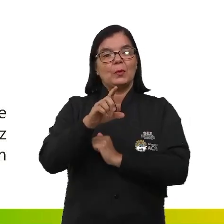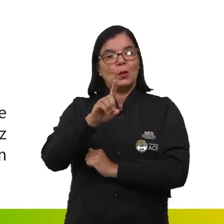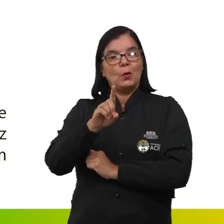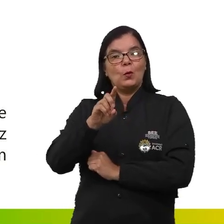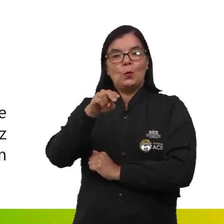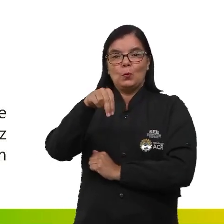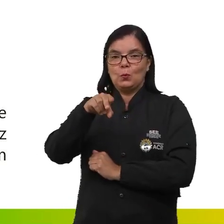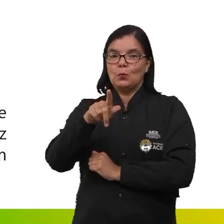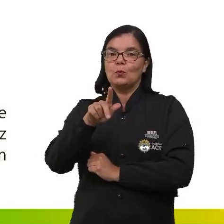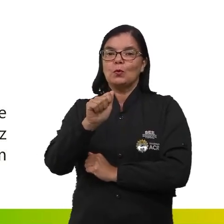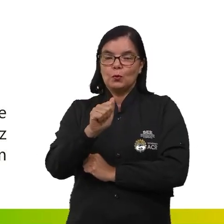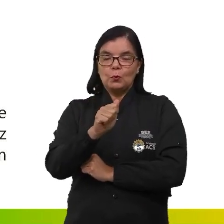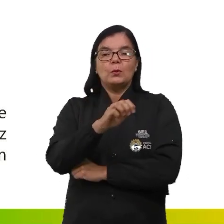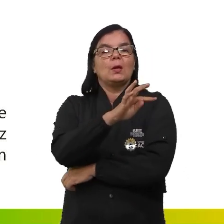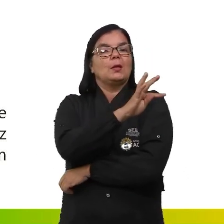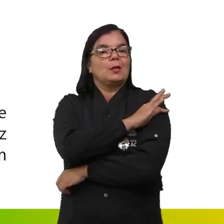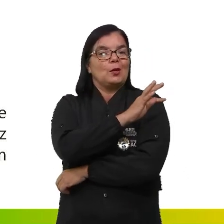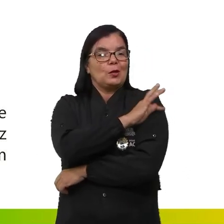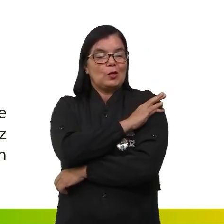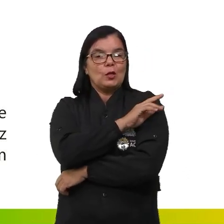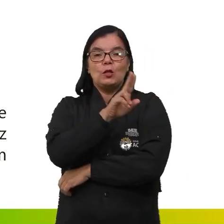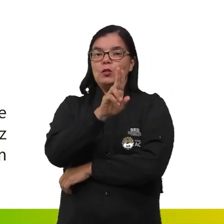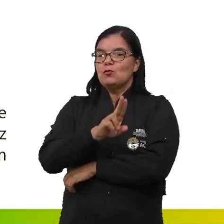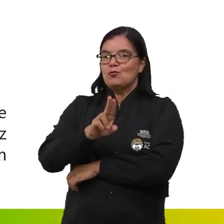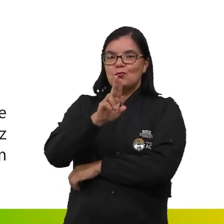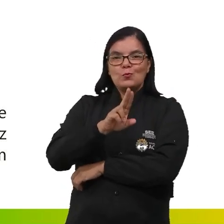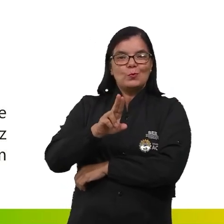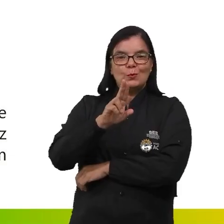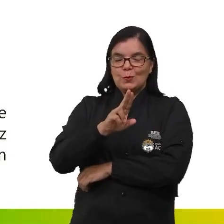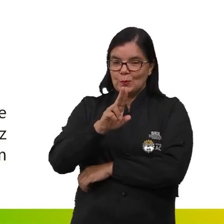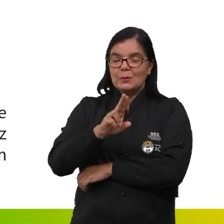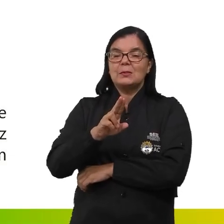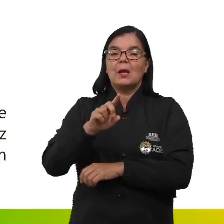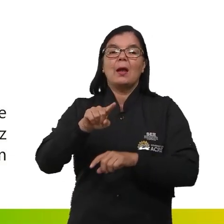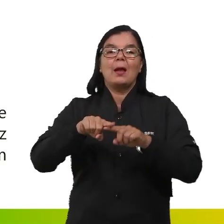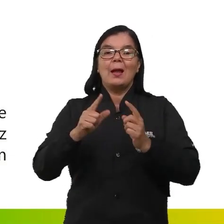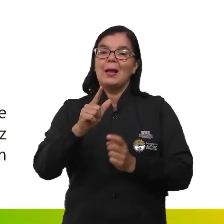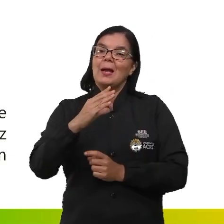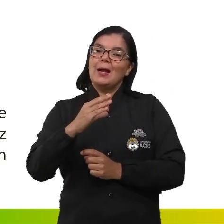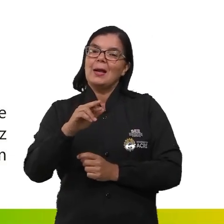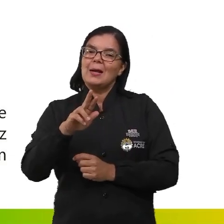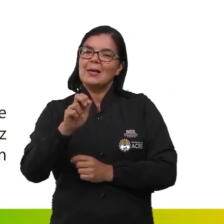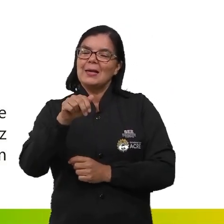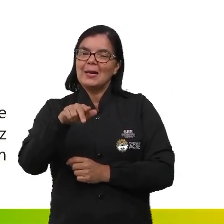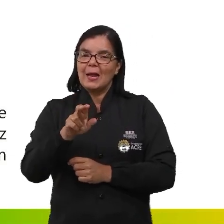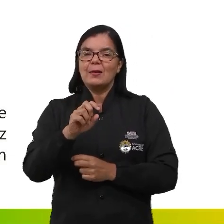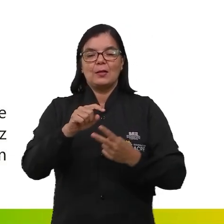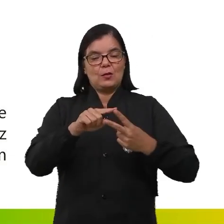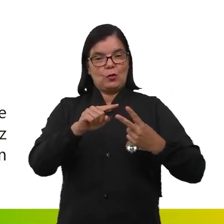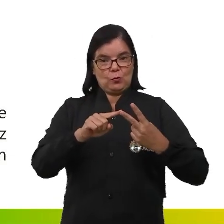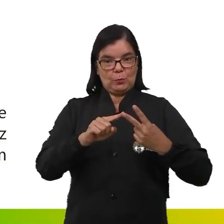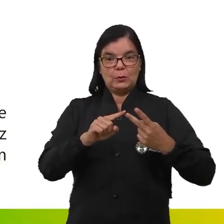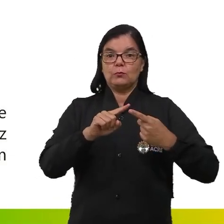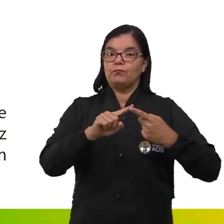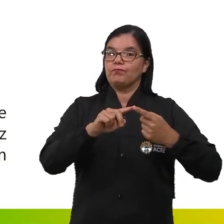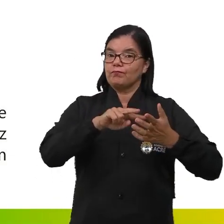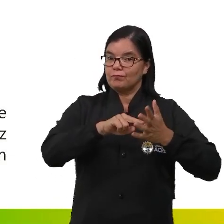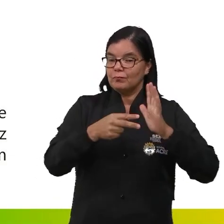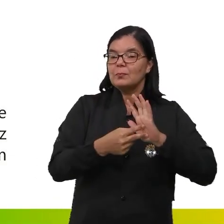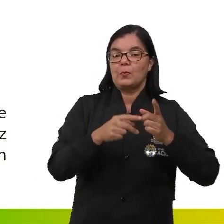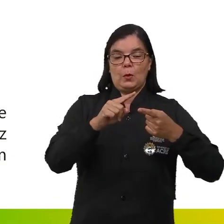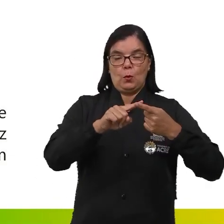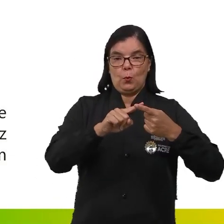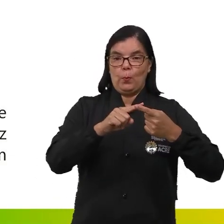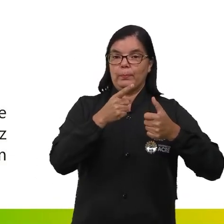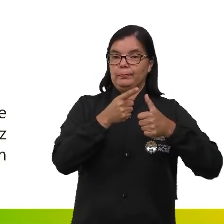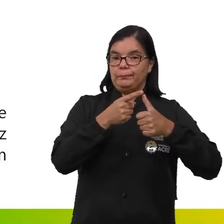é um técnico, tá? Não usar cracks. Então, crack aí se apresenta de duas formas e,